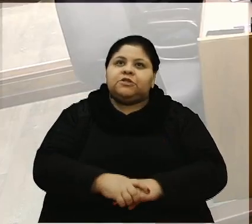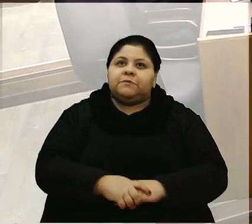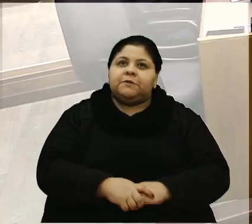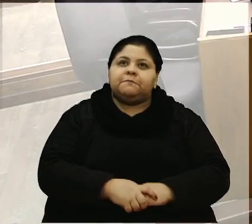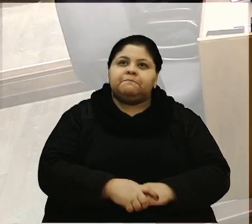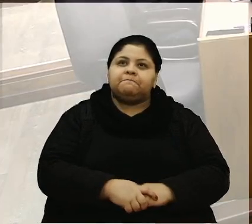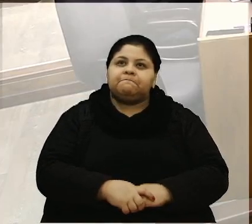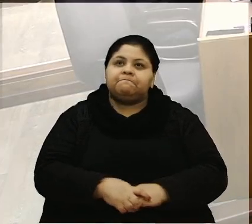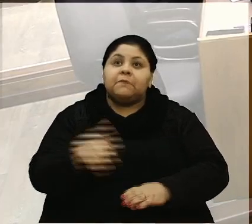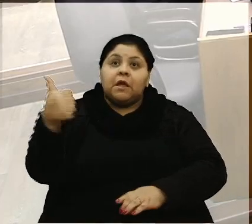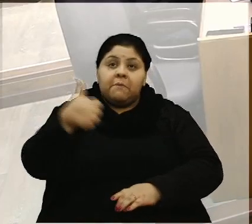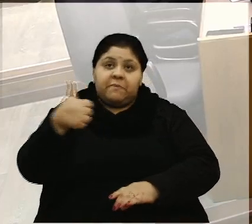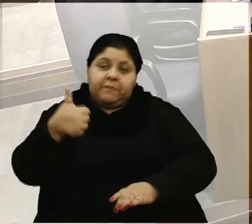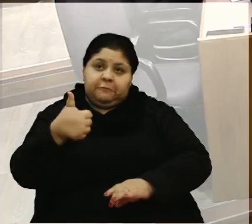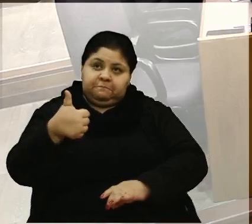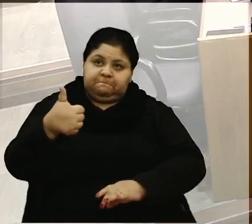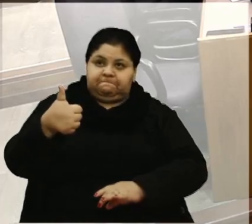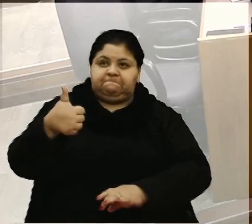primeiro de tudo,